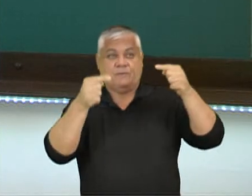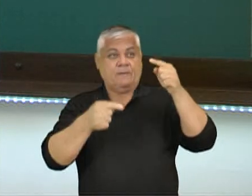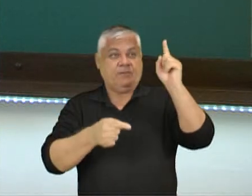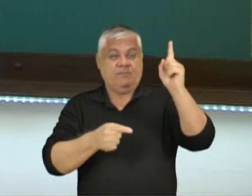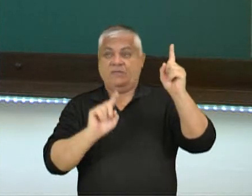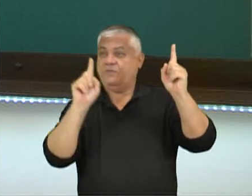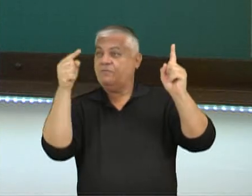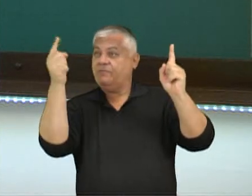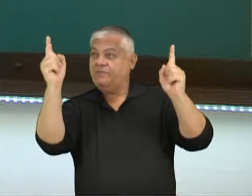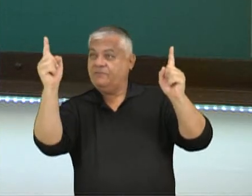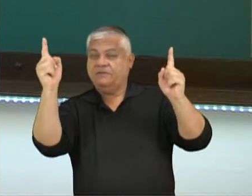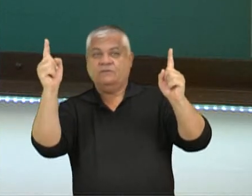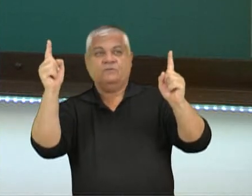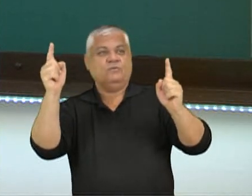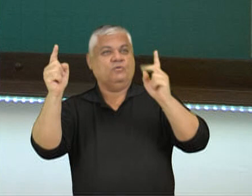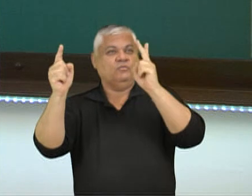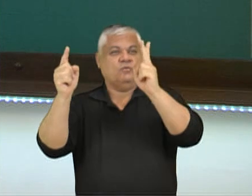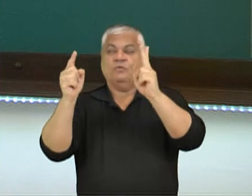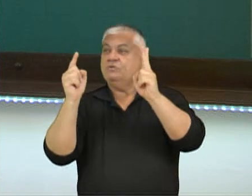né? A11,